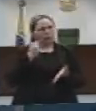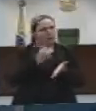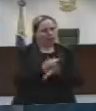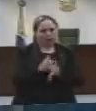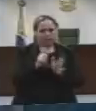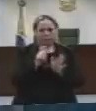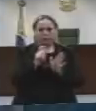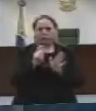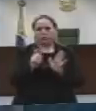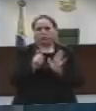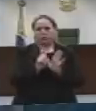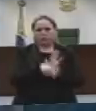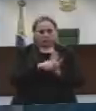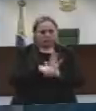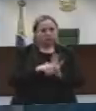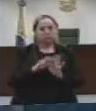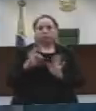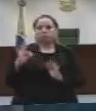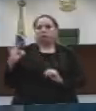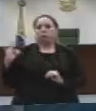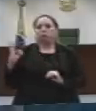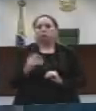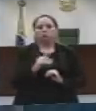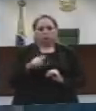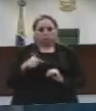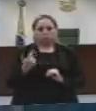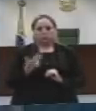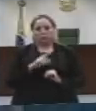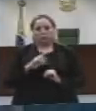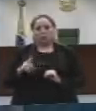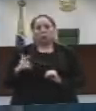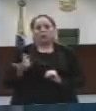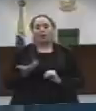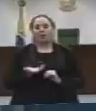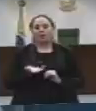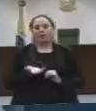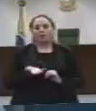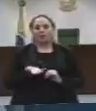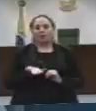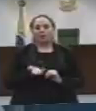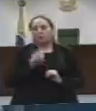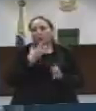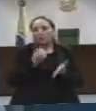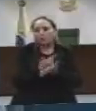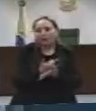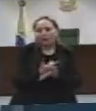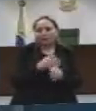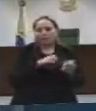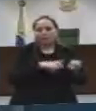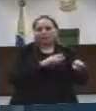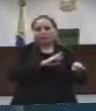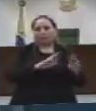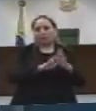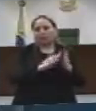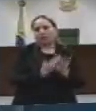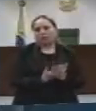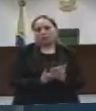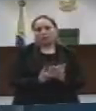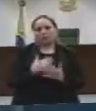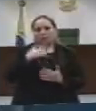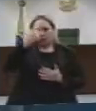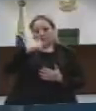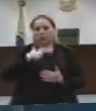tributos E aí não me é muito alegre pagar para que alguém ensine religião numa escola e quem ele fala é alguém que é evangélico